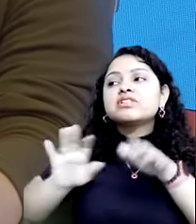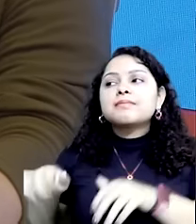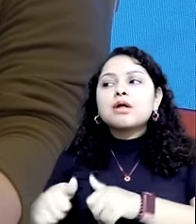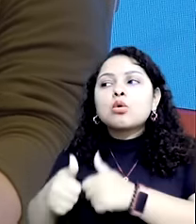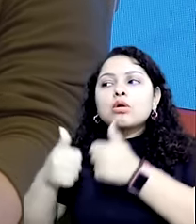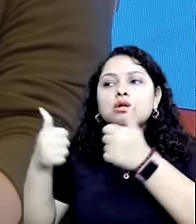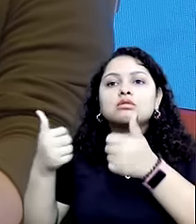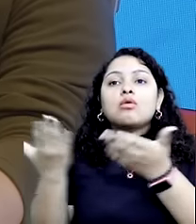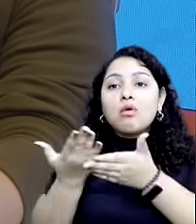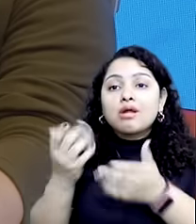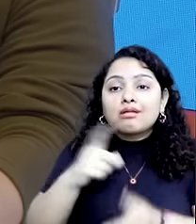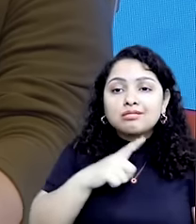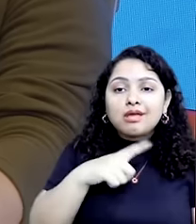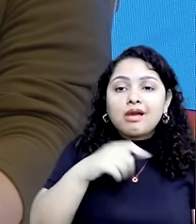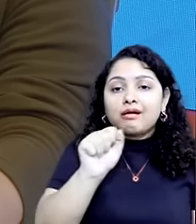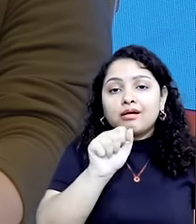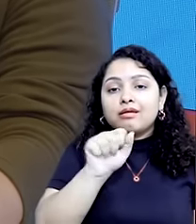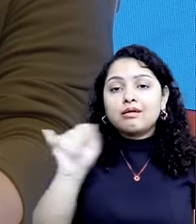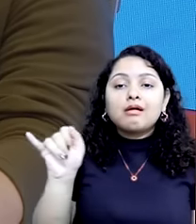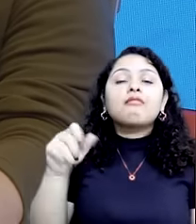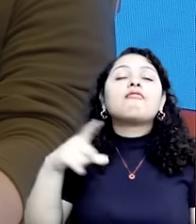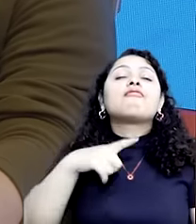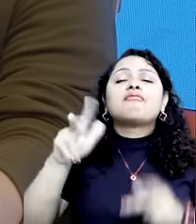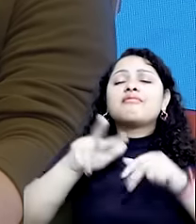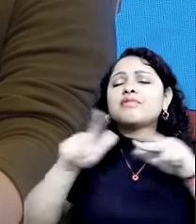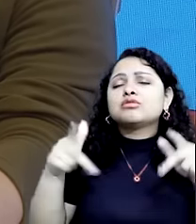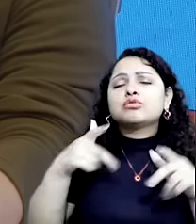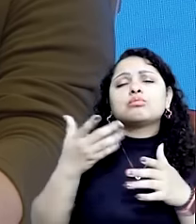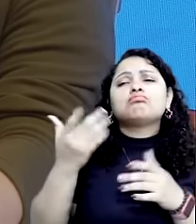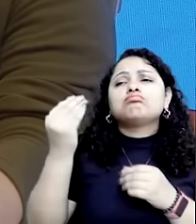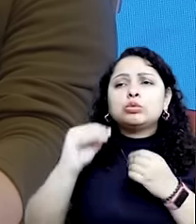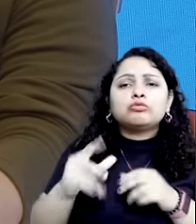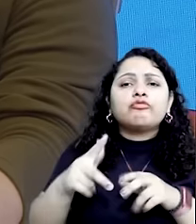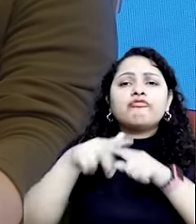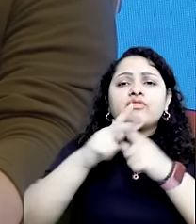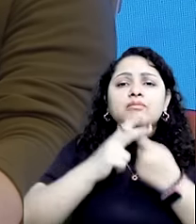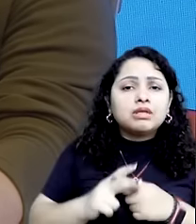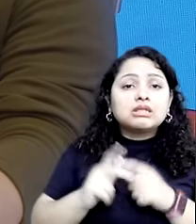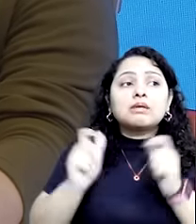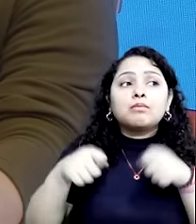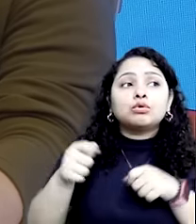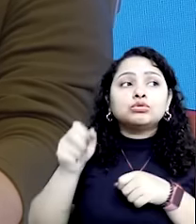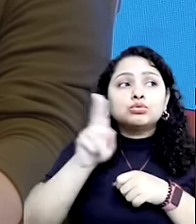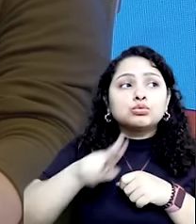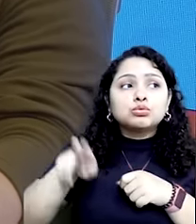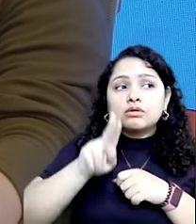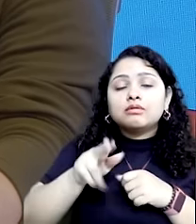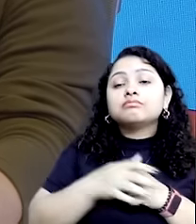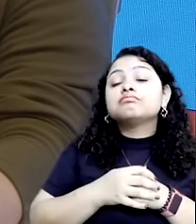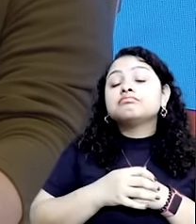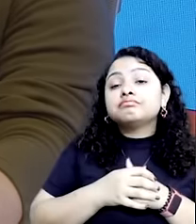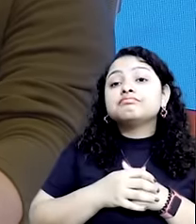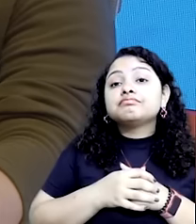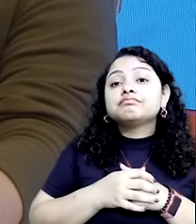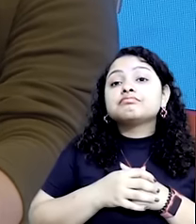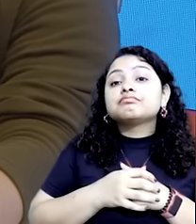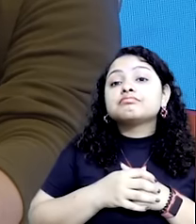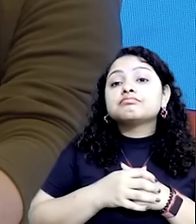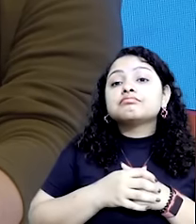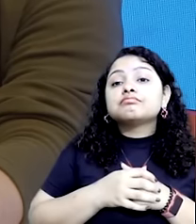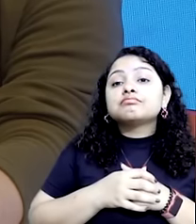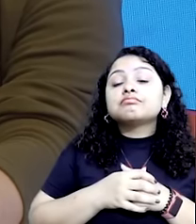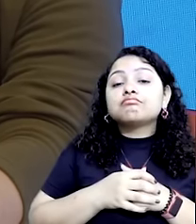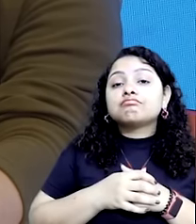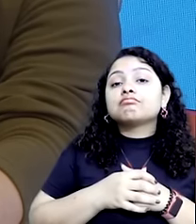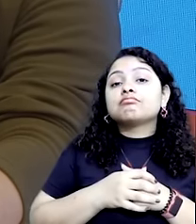com iia então várias colocando funcionalidades aí que a gente pode utilizar inclusive começam a colocar